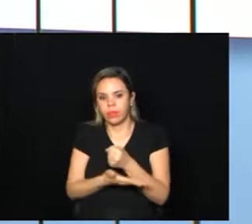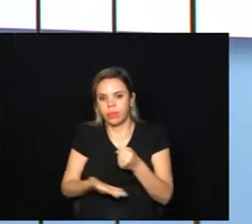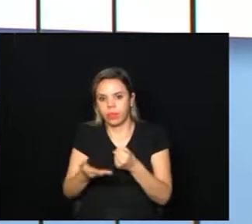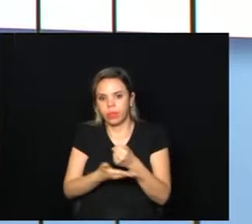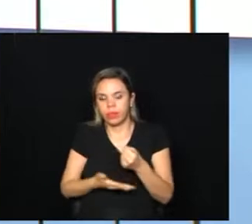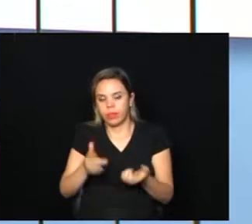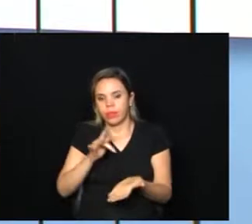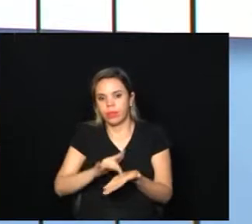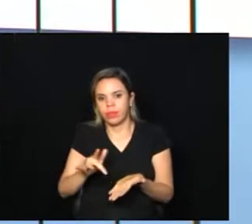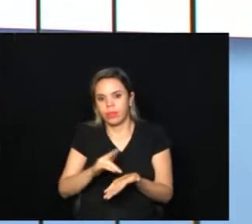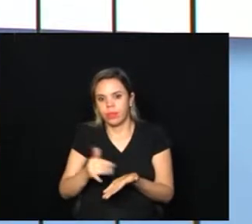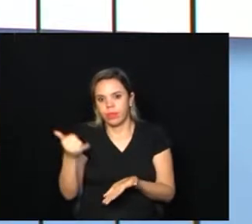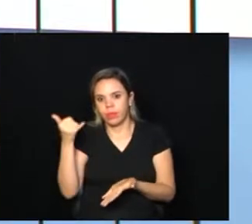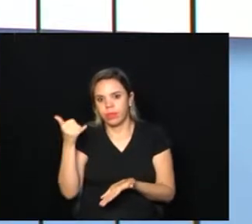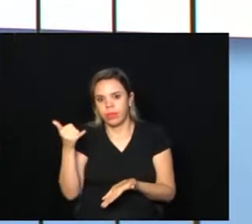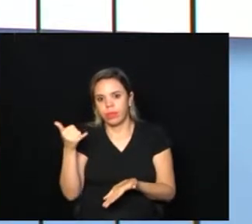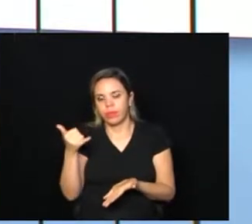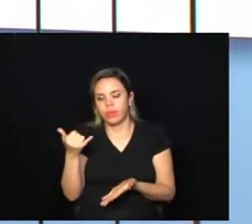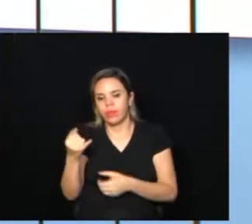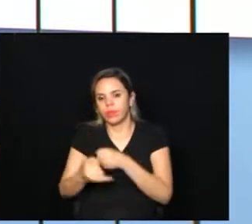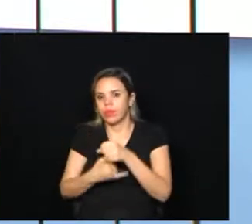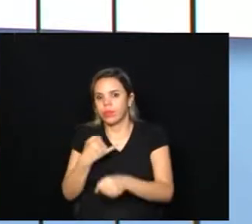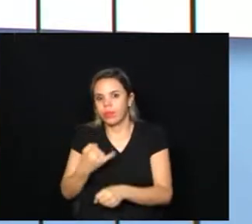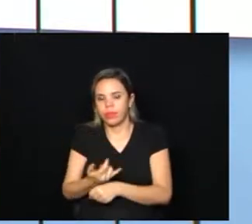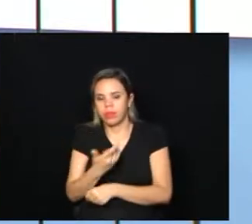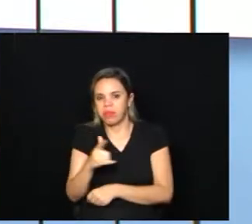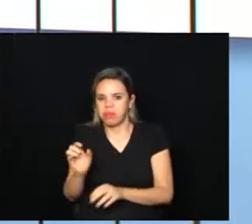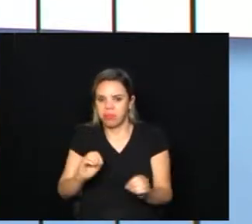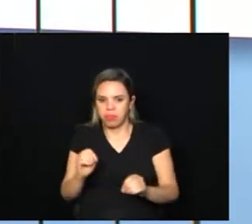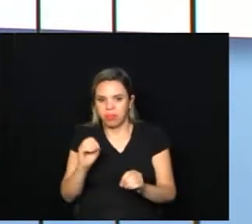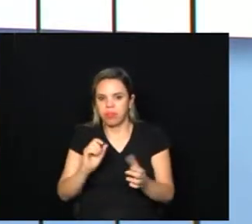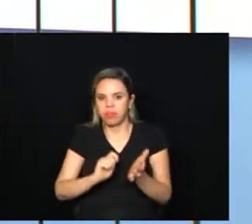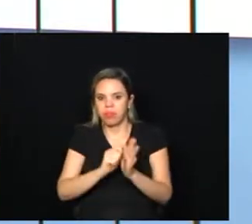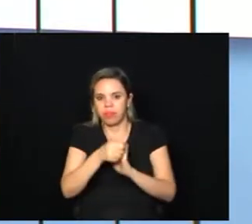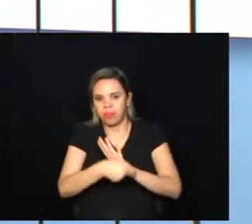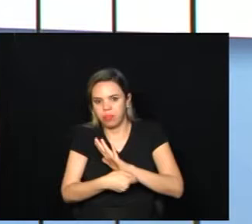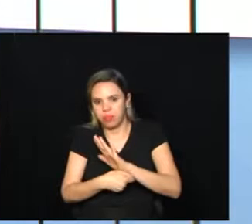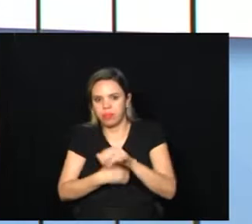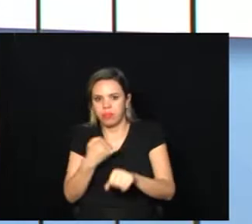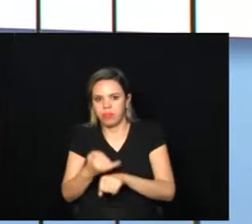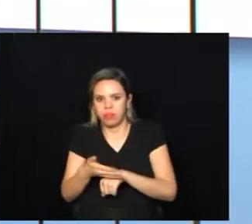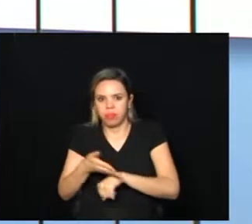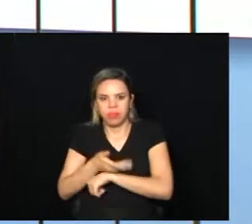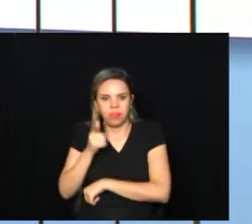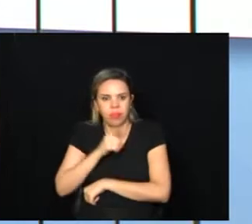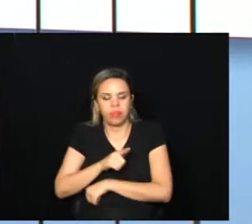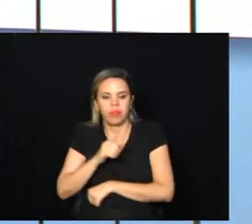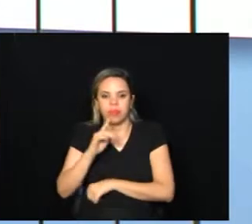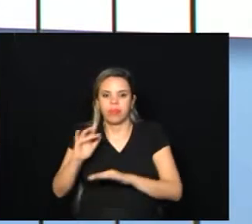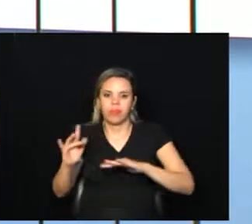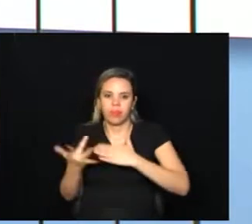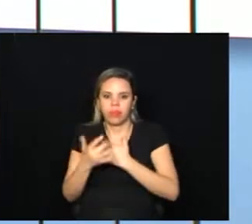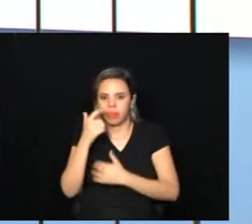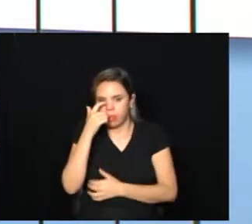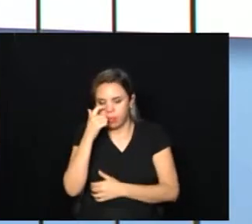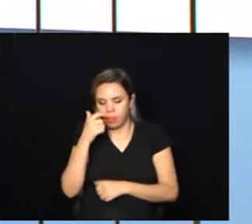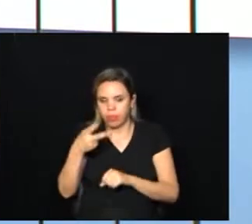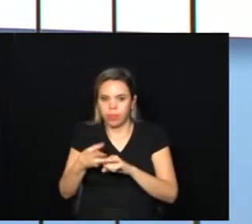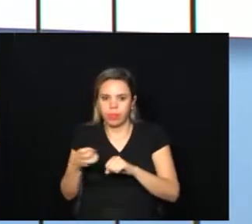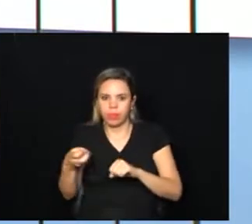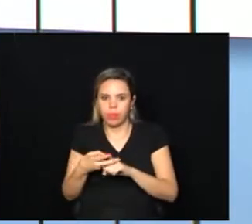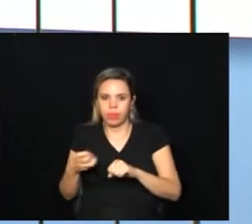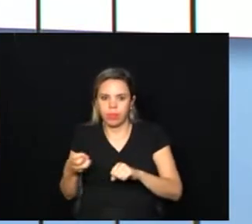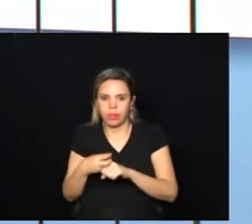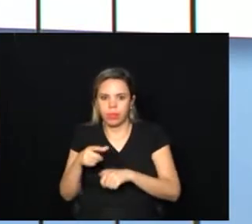do aparelho, aplicações sem internet, configurações de acesso à internet, redes sociais, aplicativos